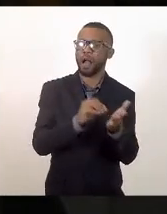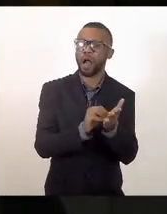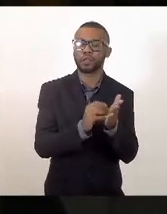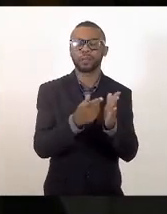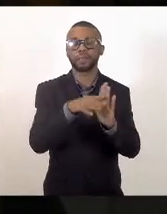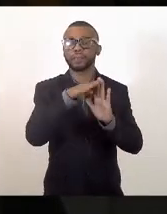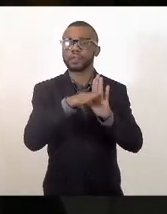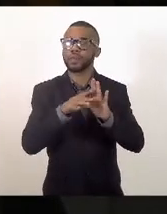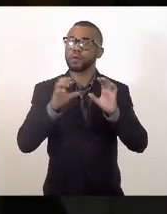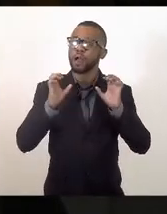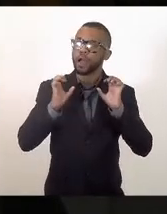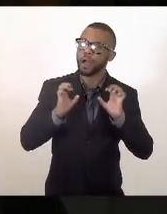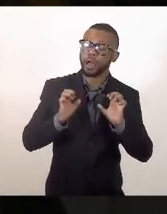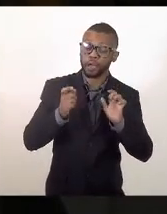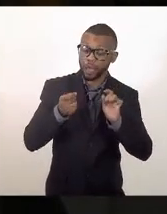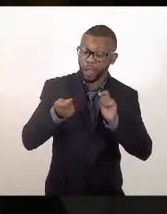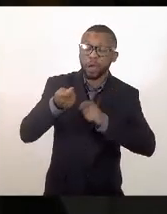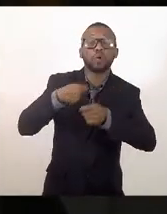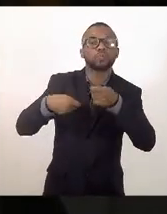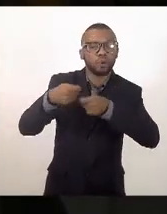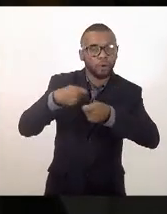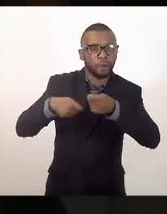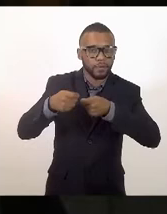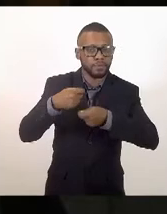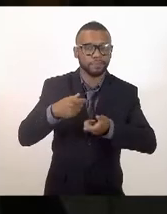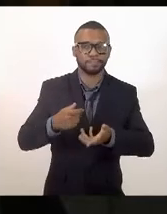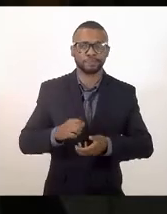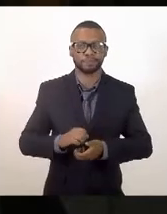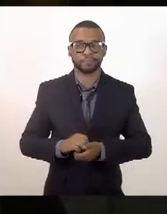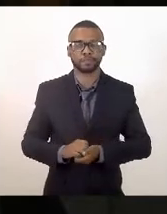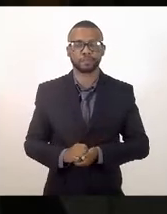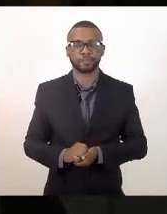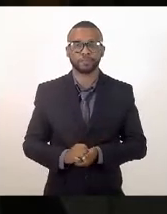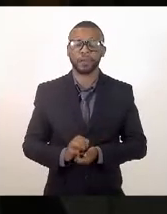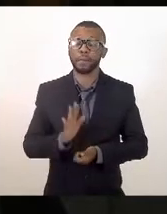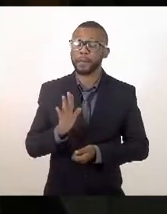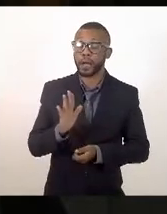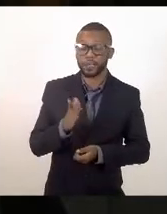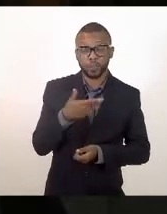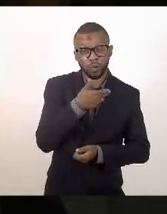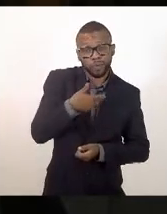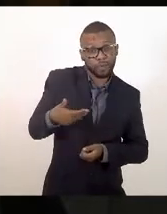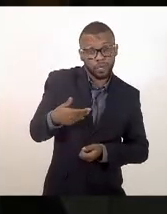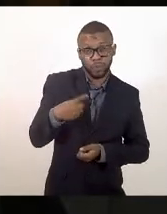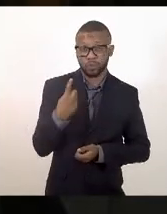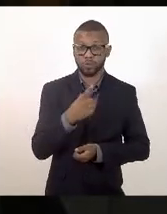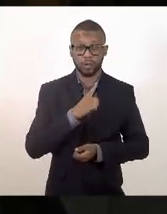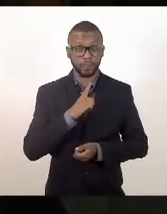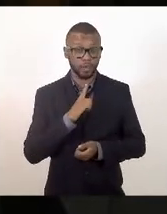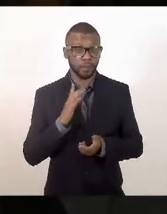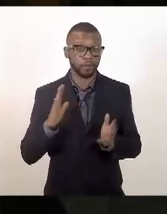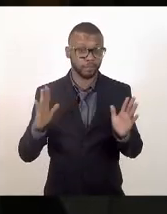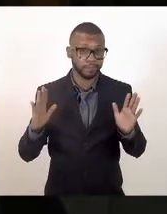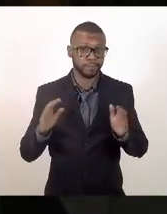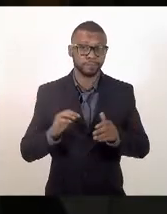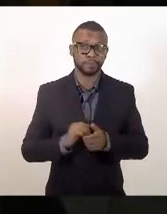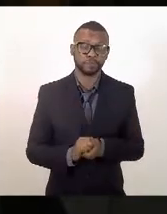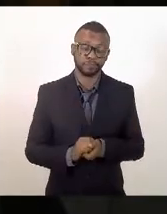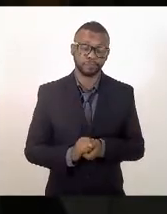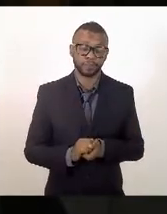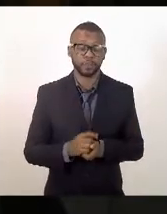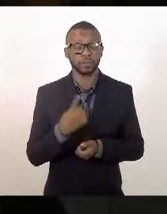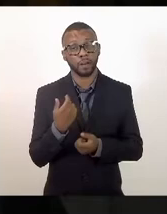princípios econômicos. Mas esse é o governo que temos. E temos que